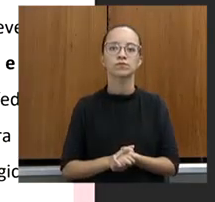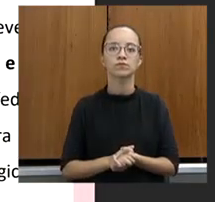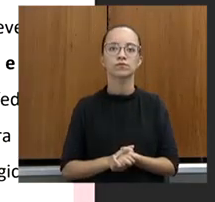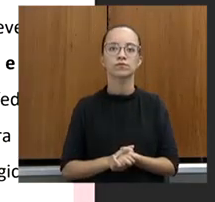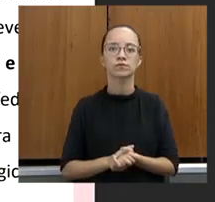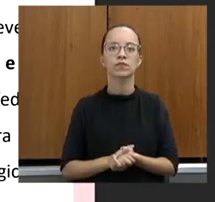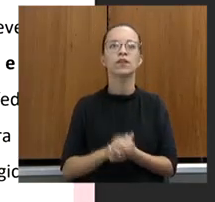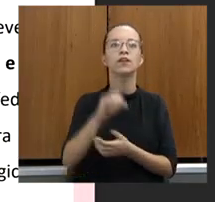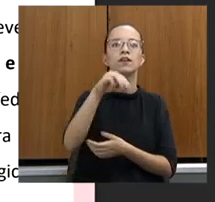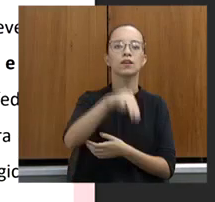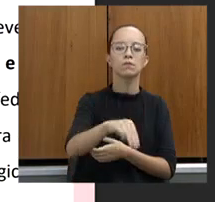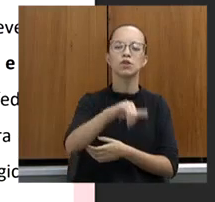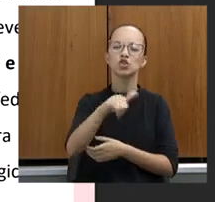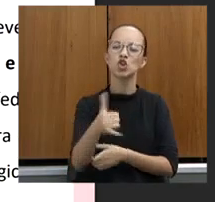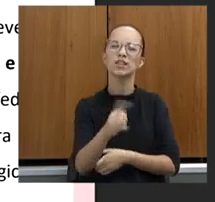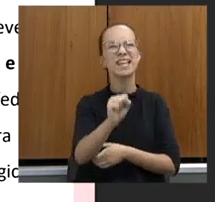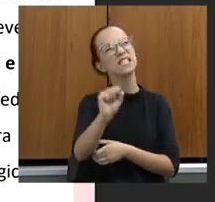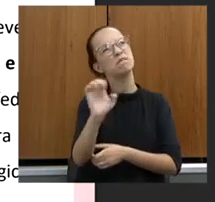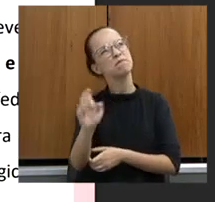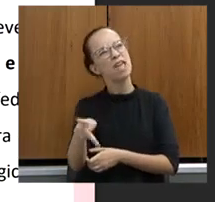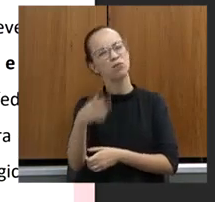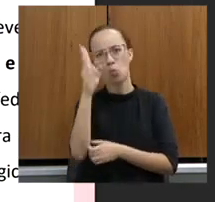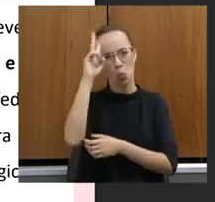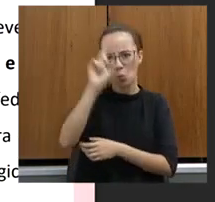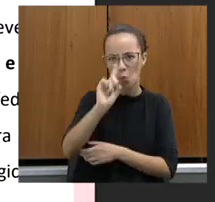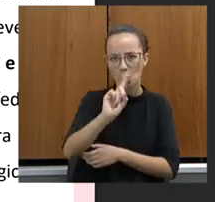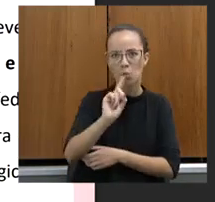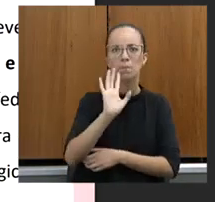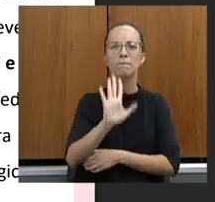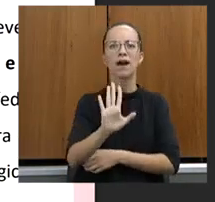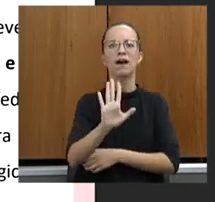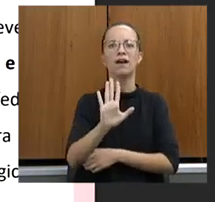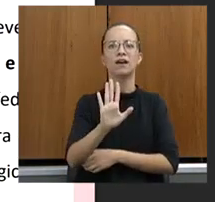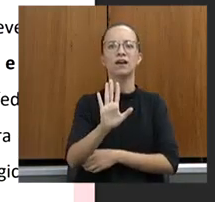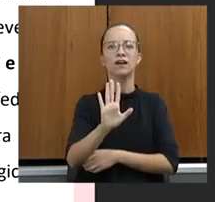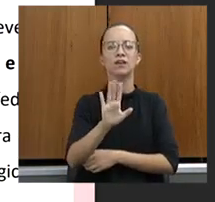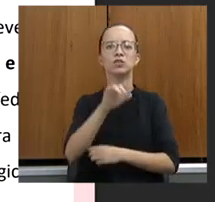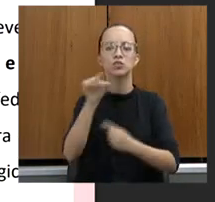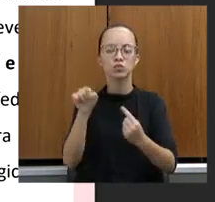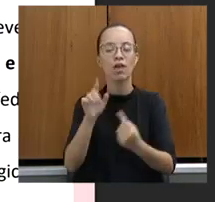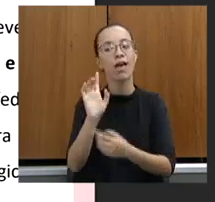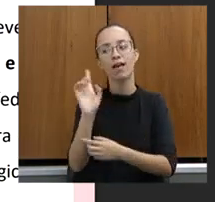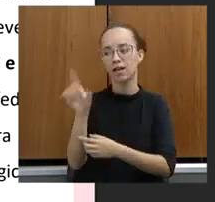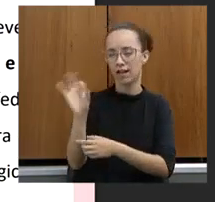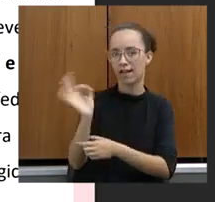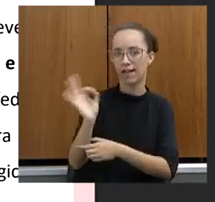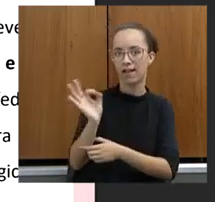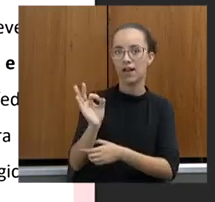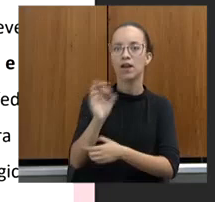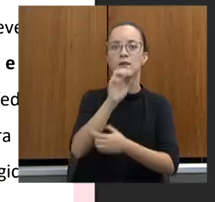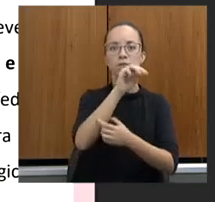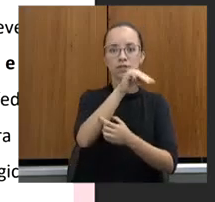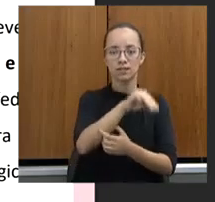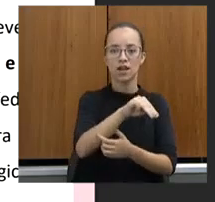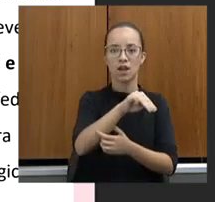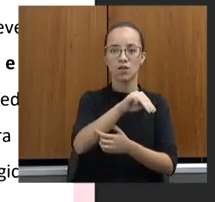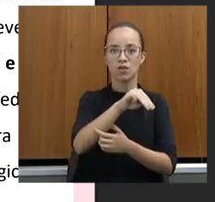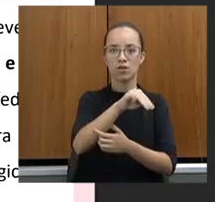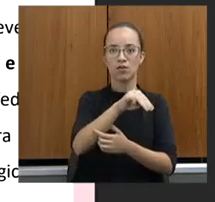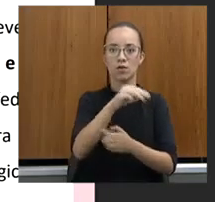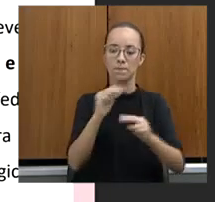mjsp eu não tô lembrado Mas enfim a ideia exatamente o Ministério da Justiça Segurança Pública Obrigado